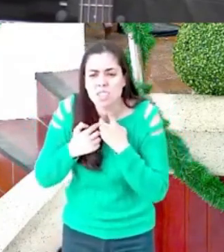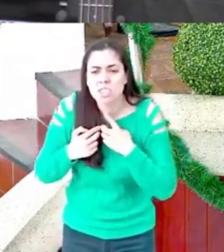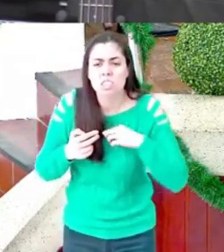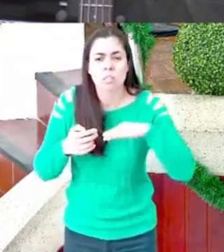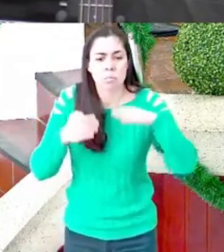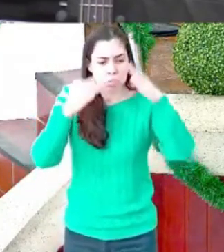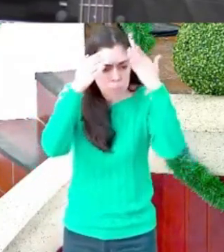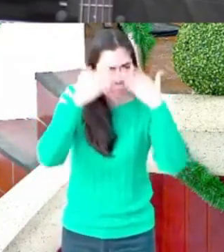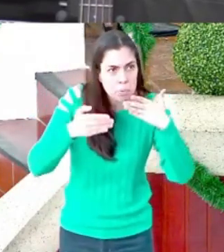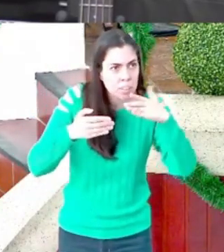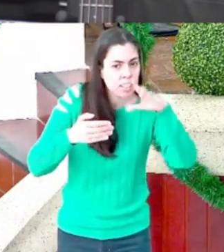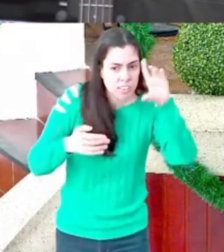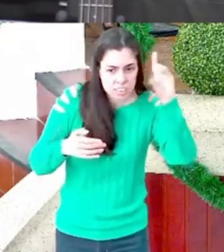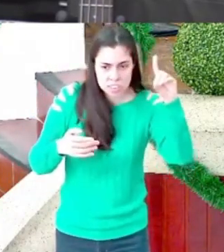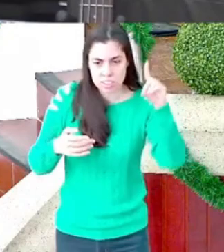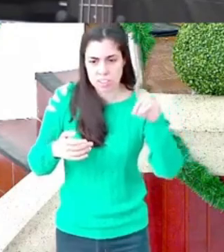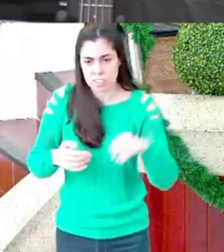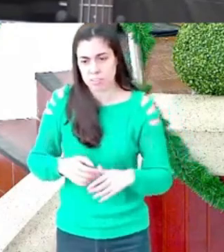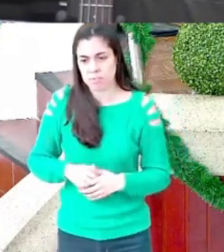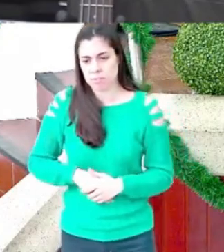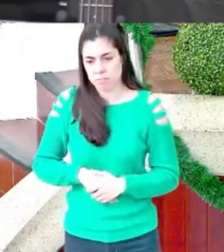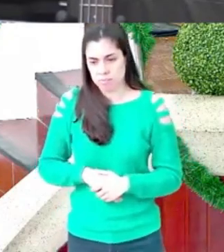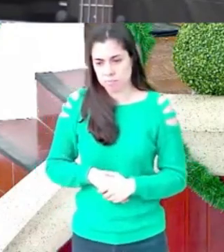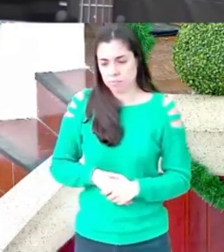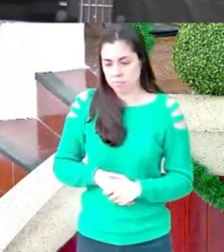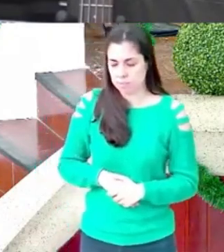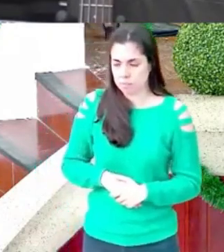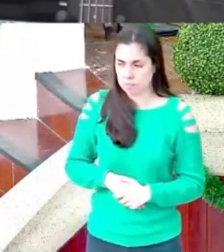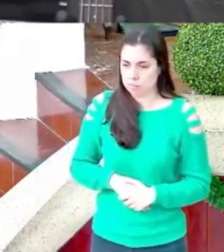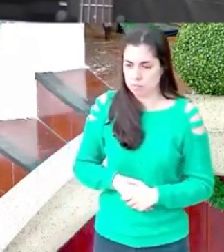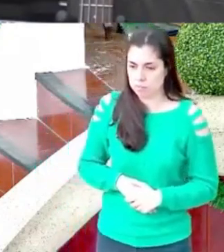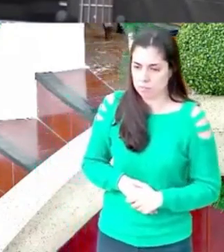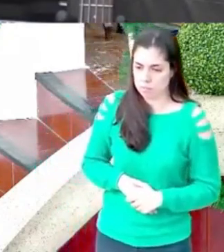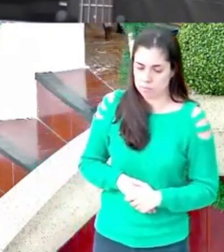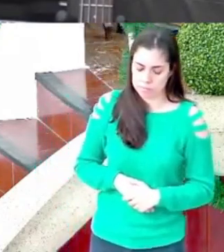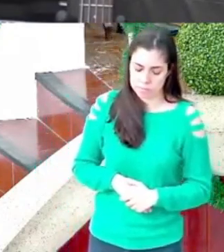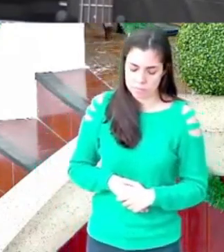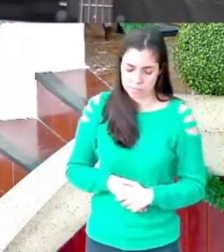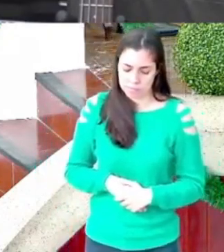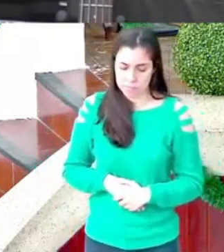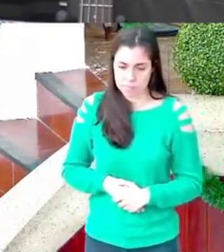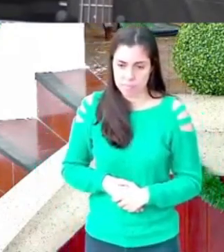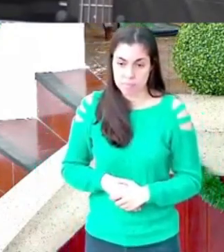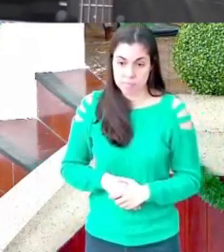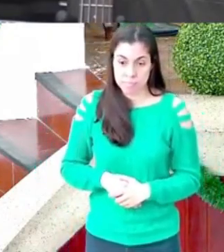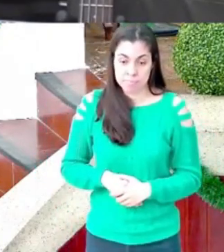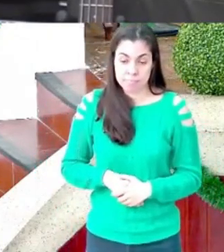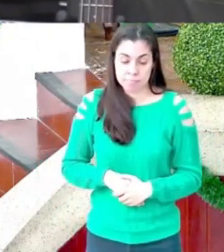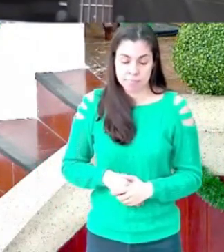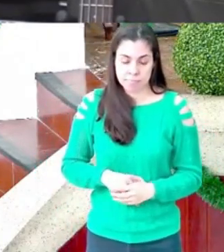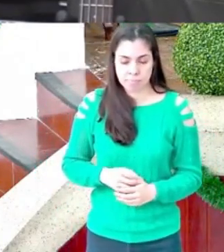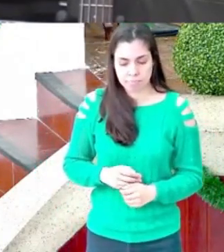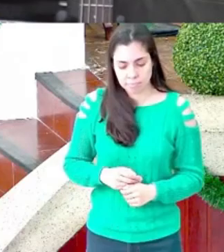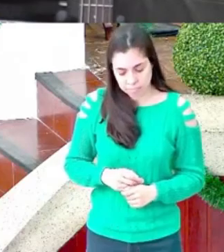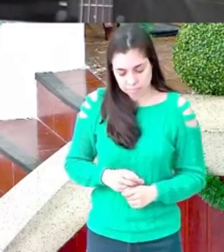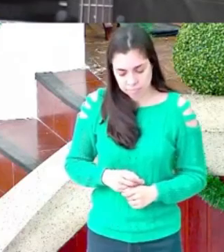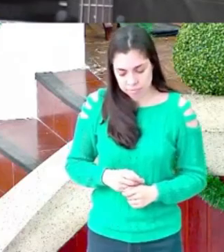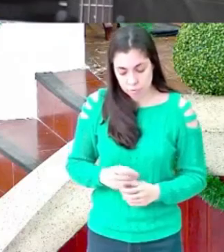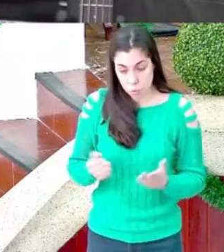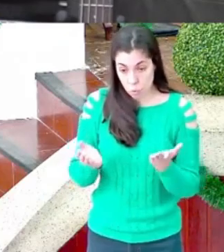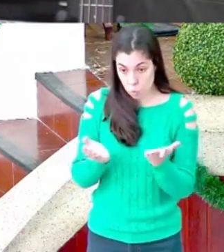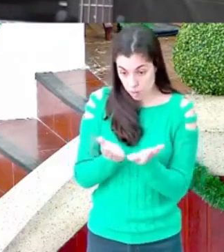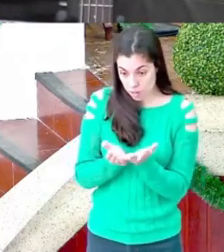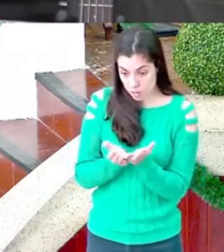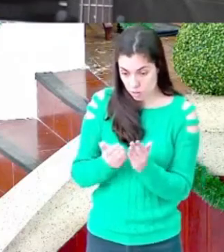transformados de glória em glória, até refletirmos a sua imagem e semelhança